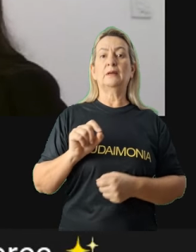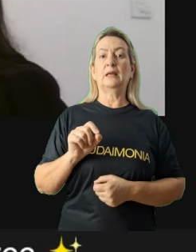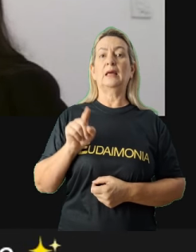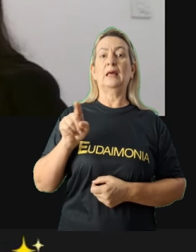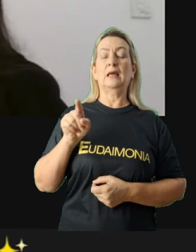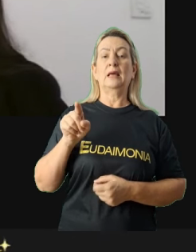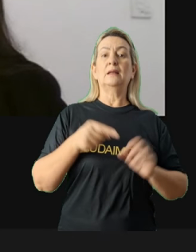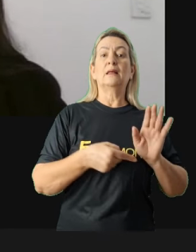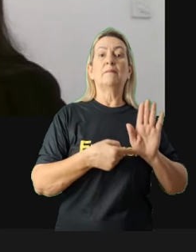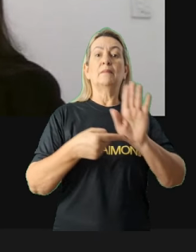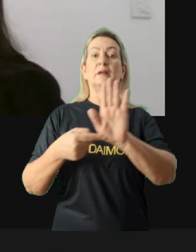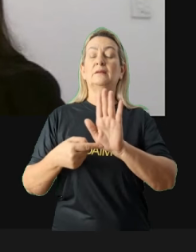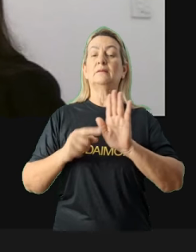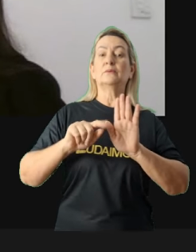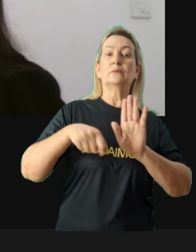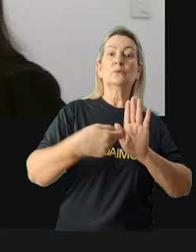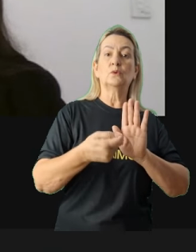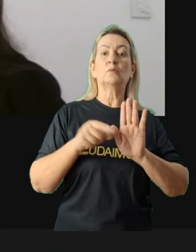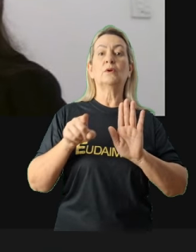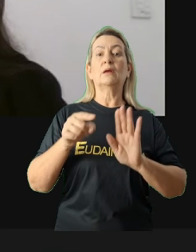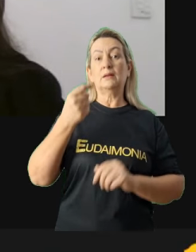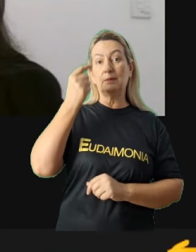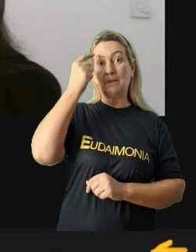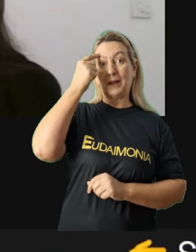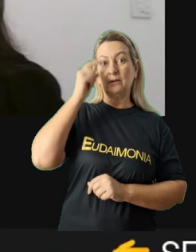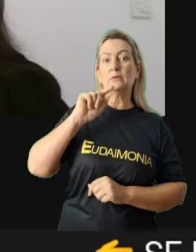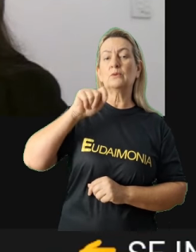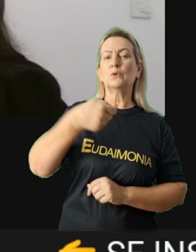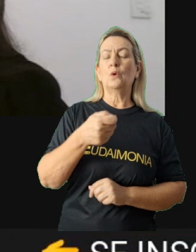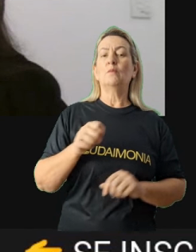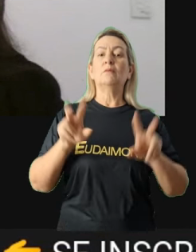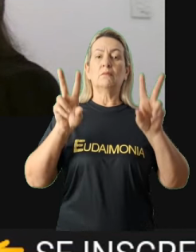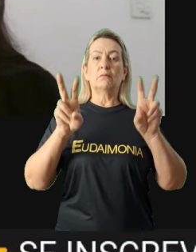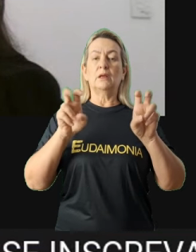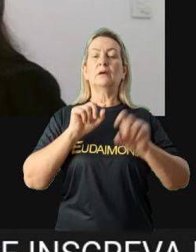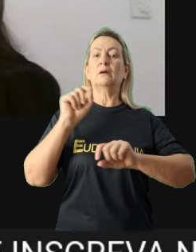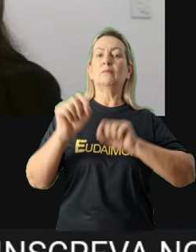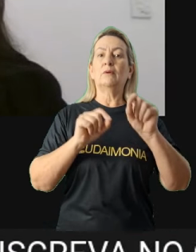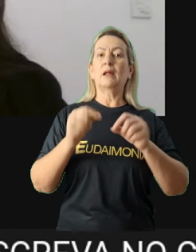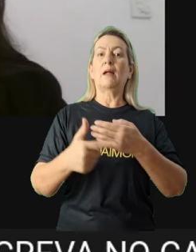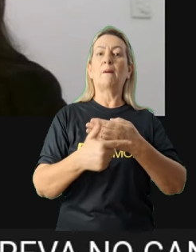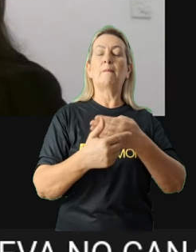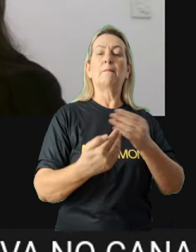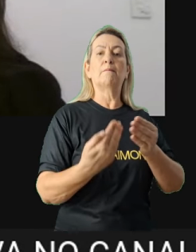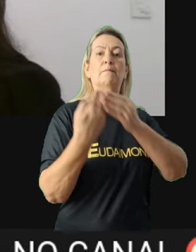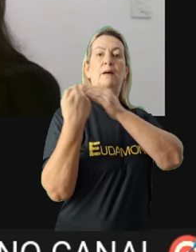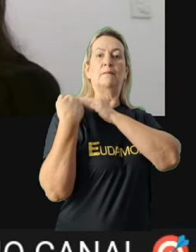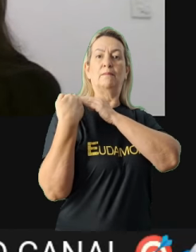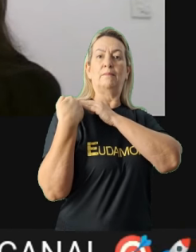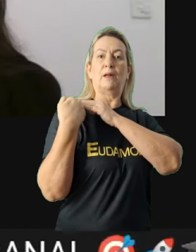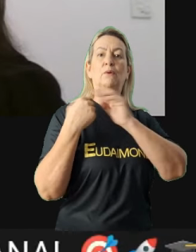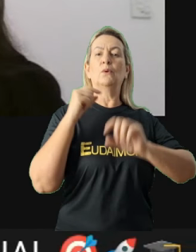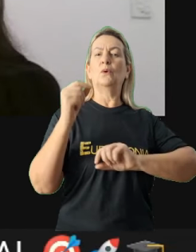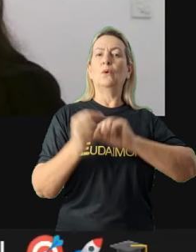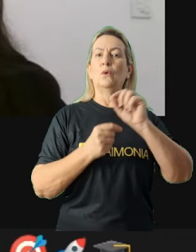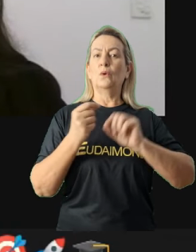pedir que eles façam aí uma apresentação a respeito do que eles pensam sobre isso, é exatamente sobre o papel